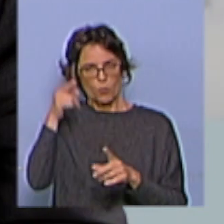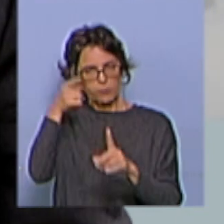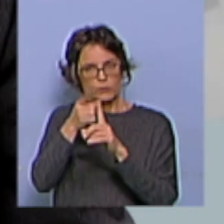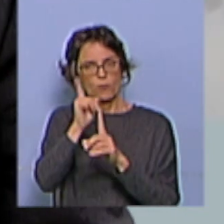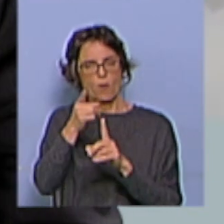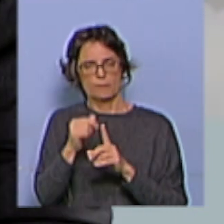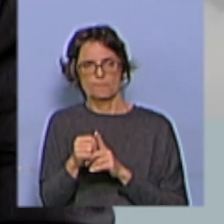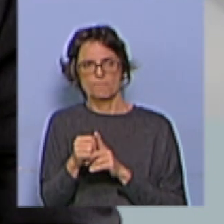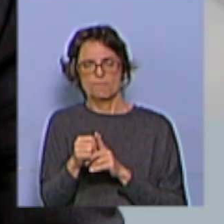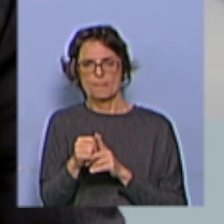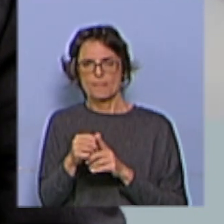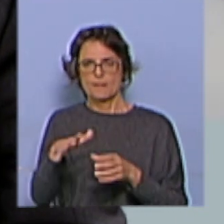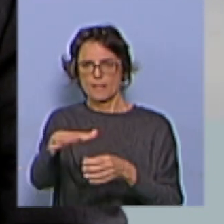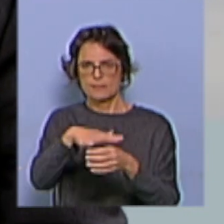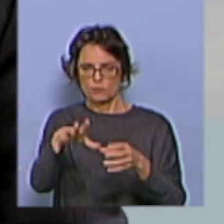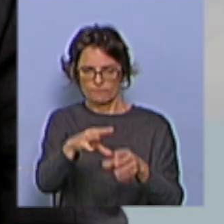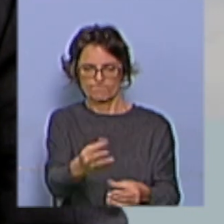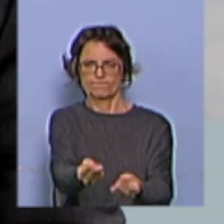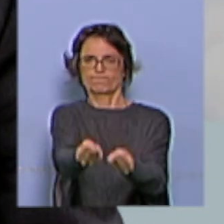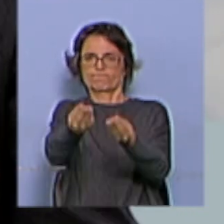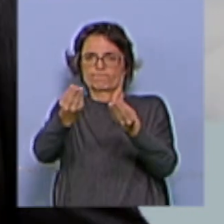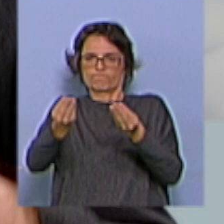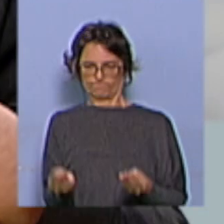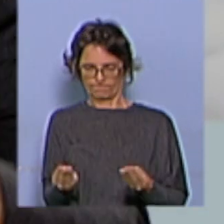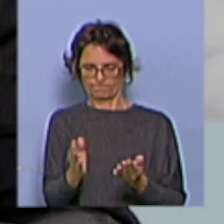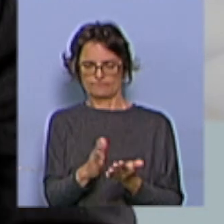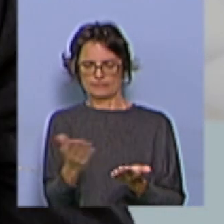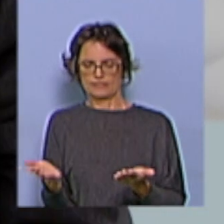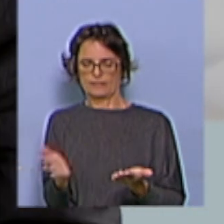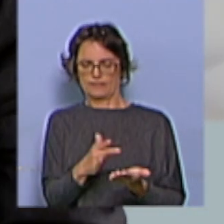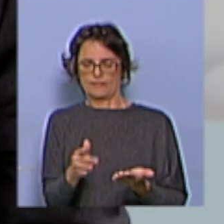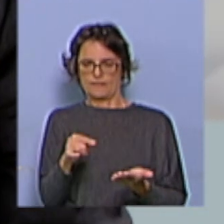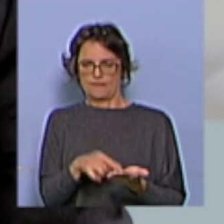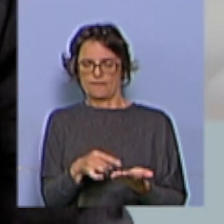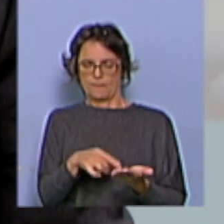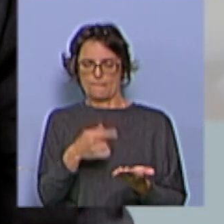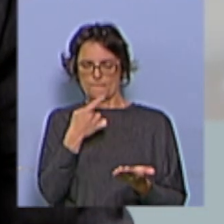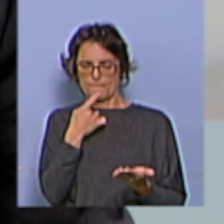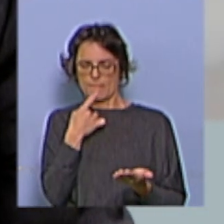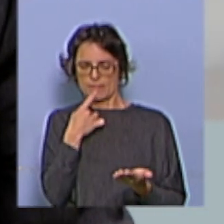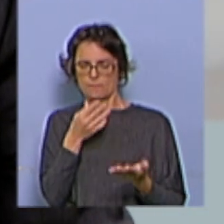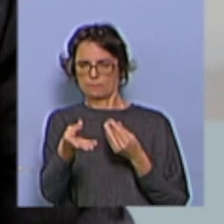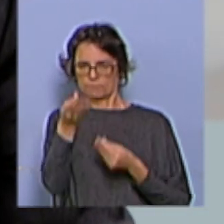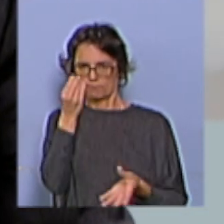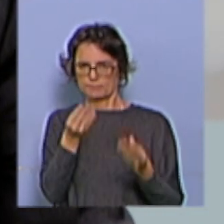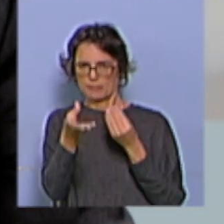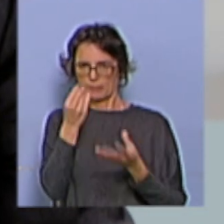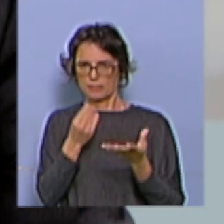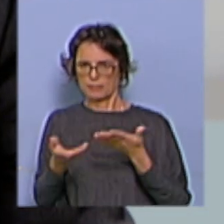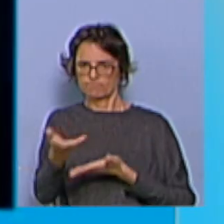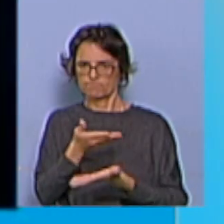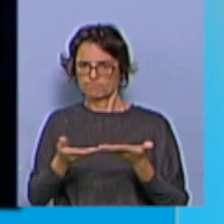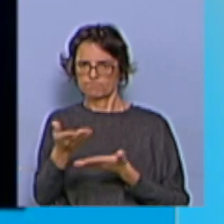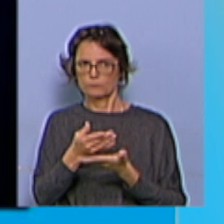nesta situação e estudá-la, para ver o que é que nós podemos tirar daí para o nosso trabalho também. Muito